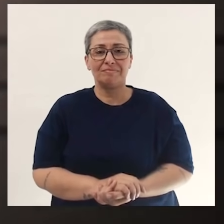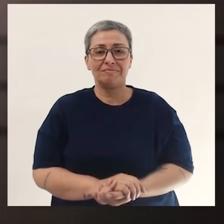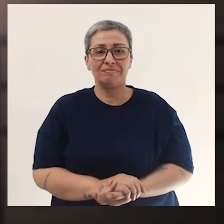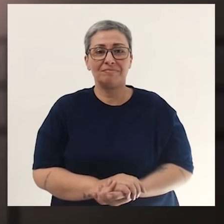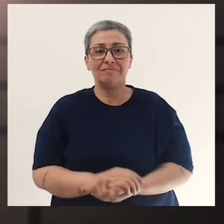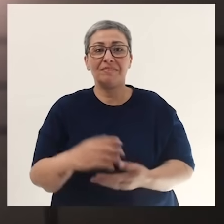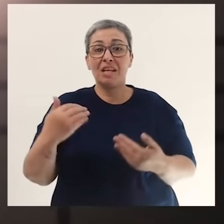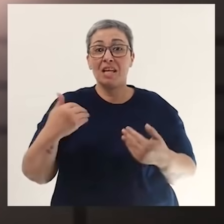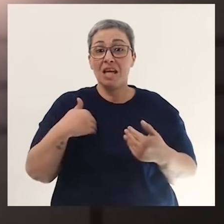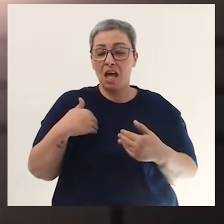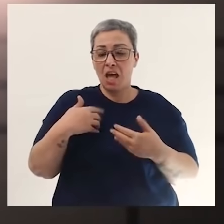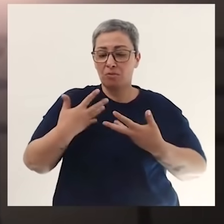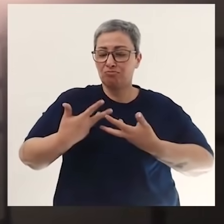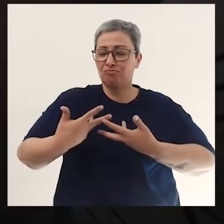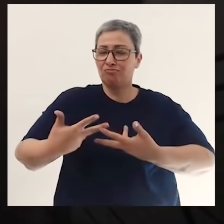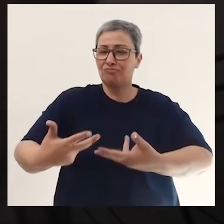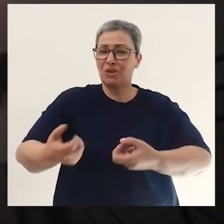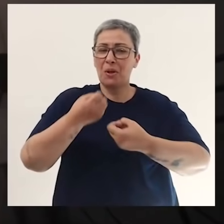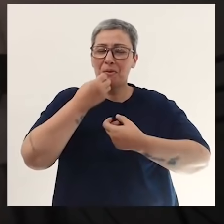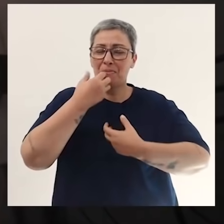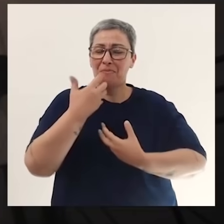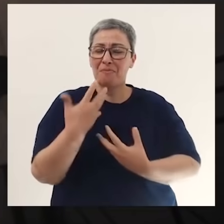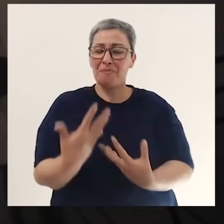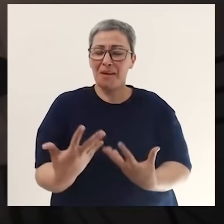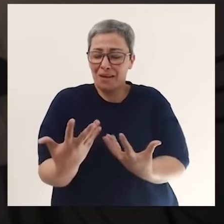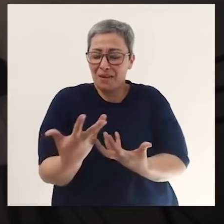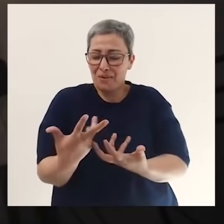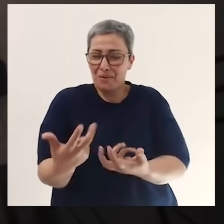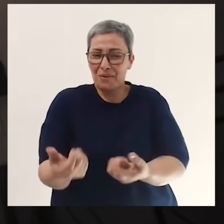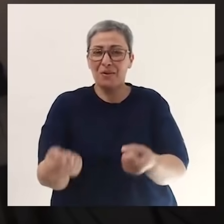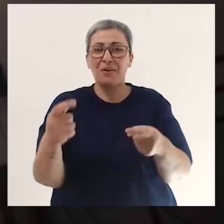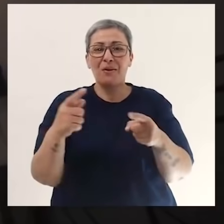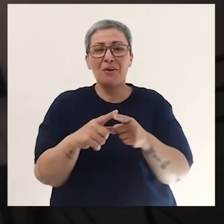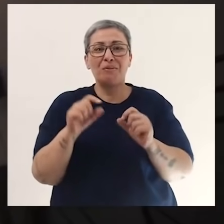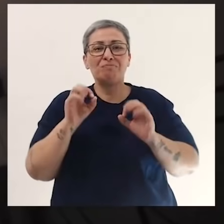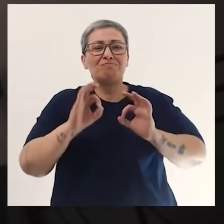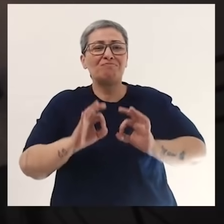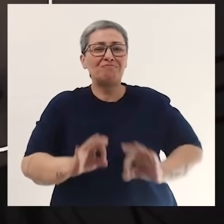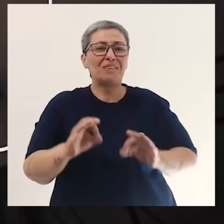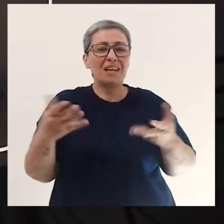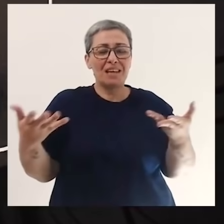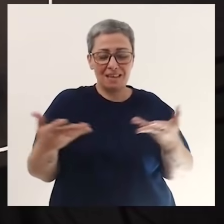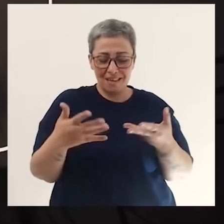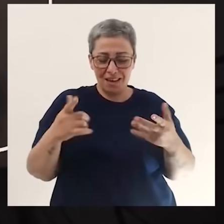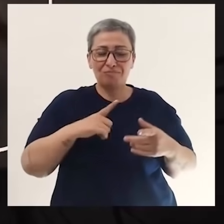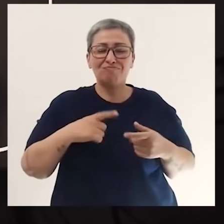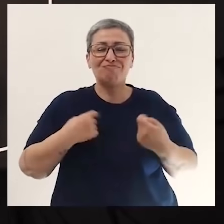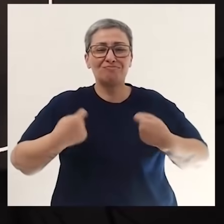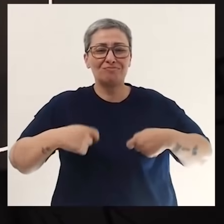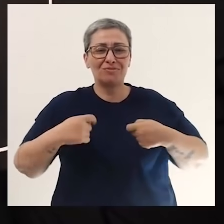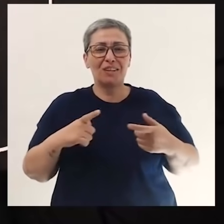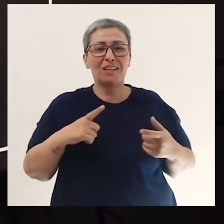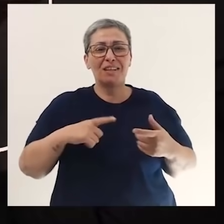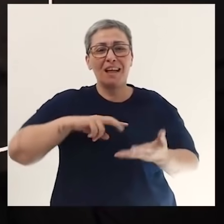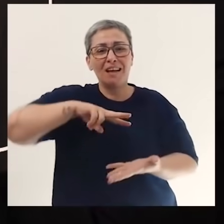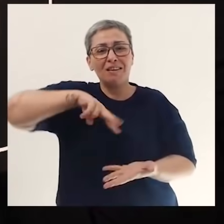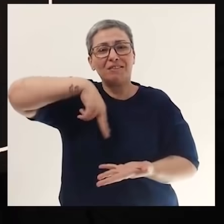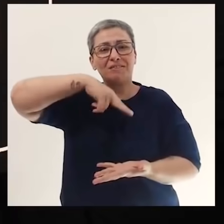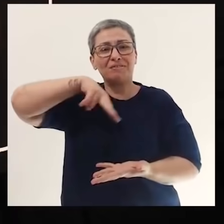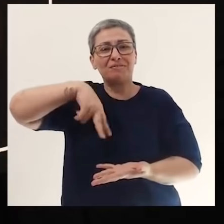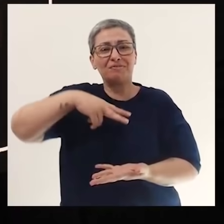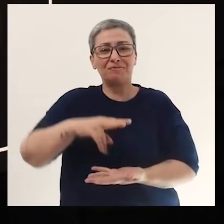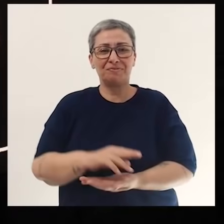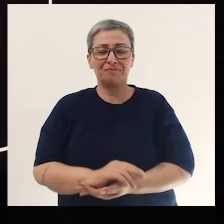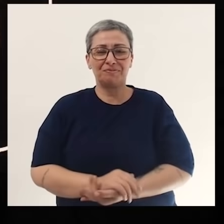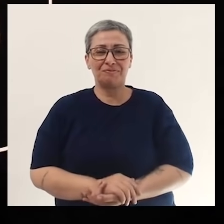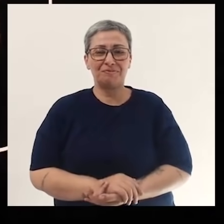Eu fui muito bem recebido, acolhido e certo de que é aqui onde eu devo estar, dançando.